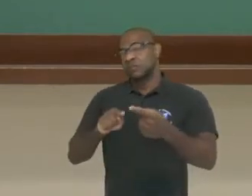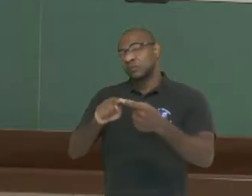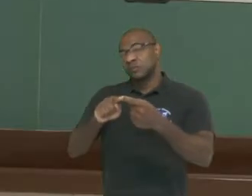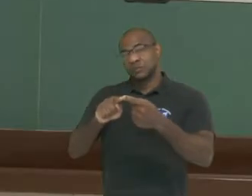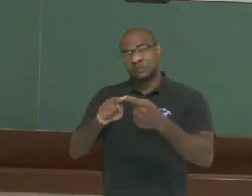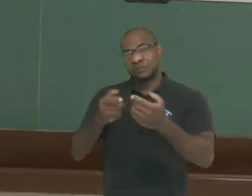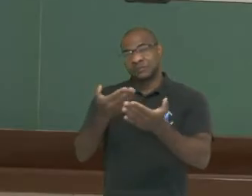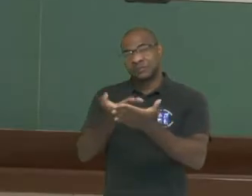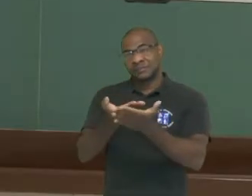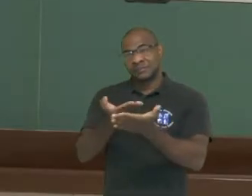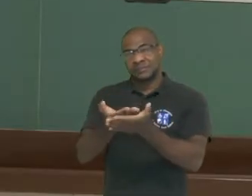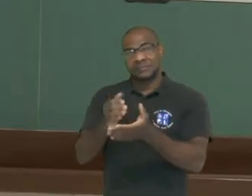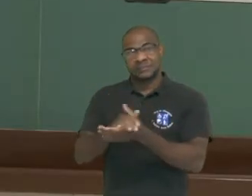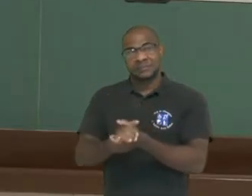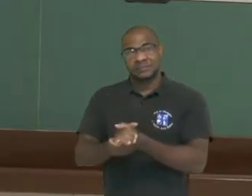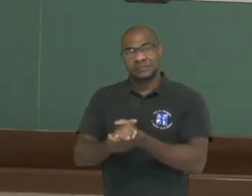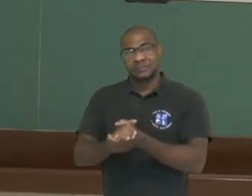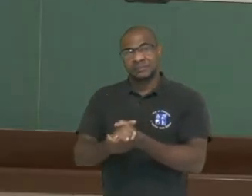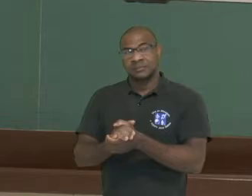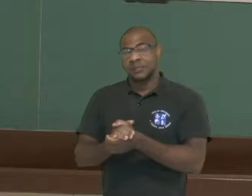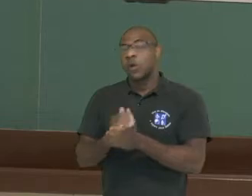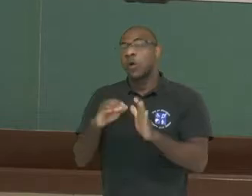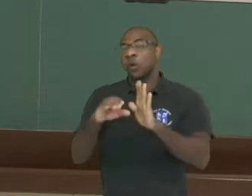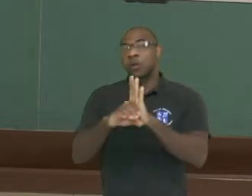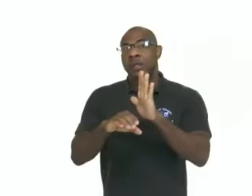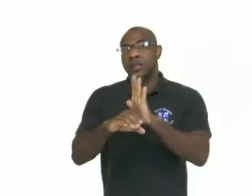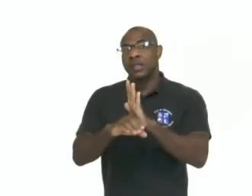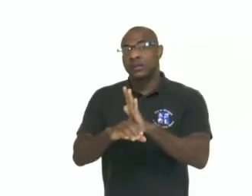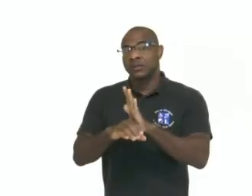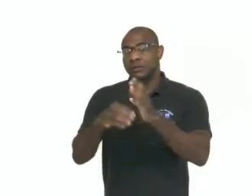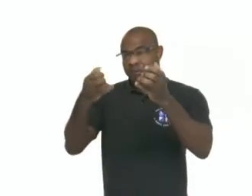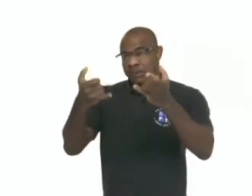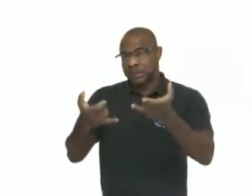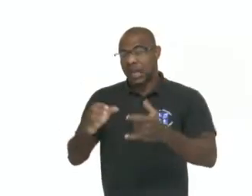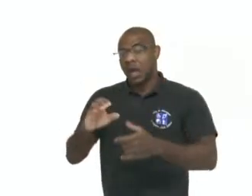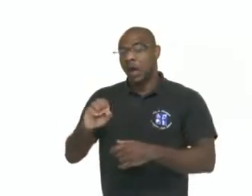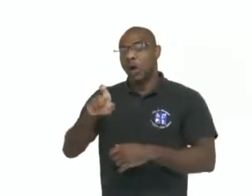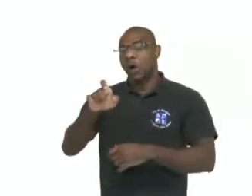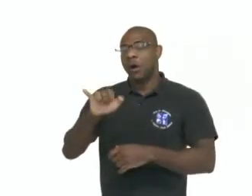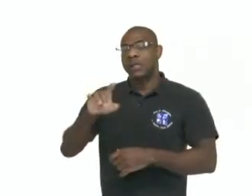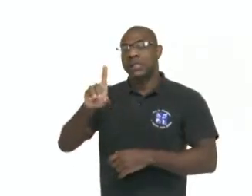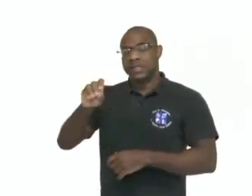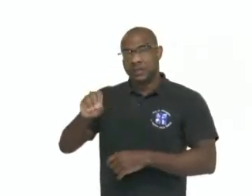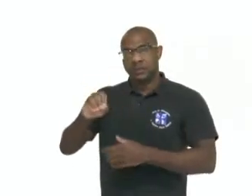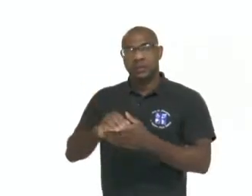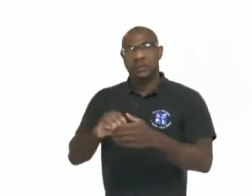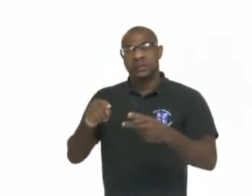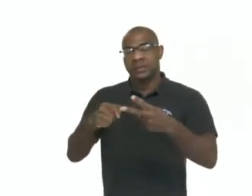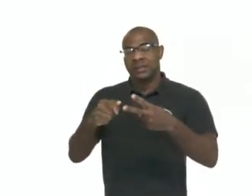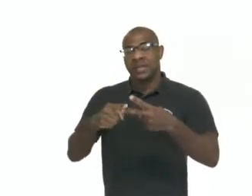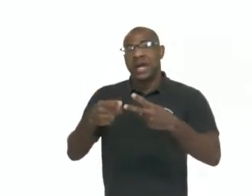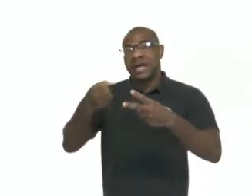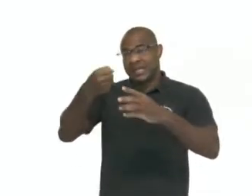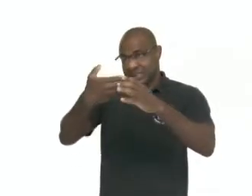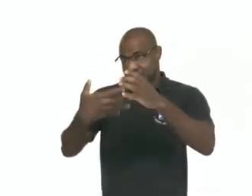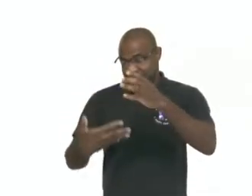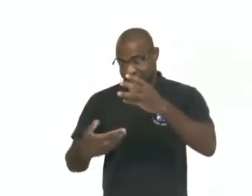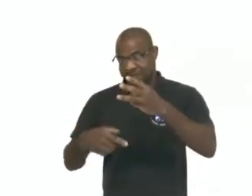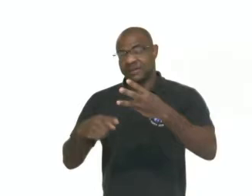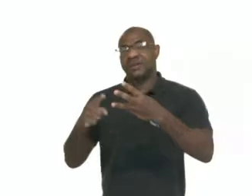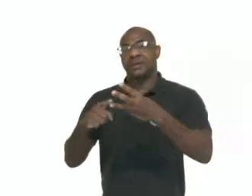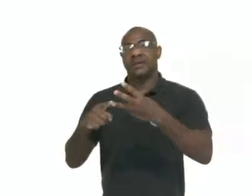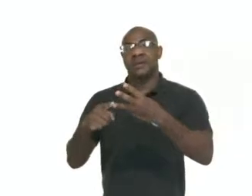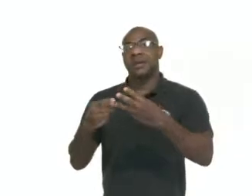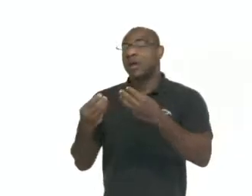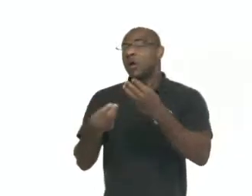da aula: definir óxidos, identificar as principais características de um óxido, apontar como os óxidos